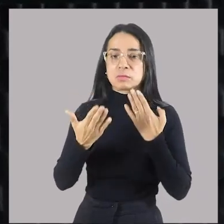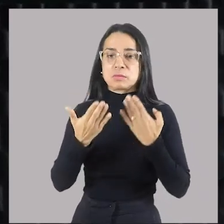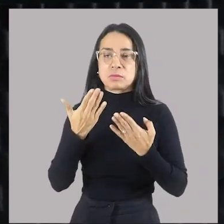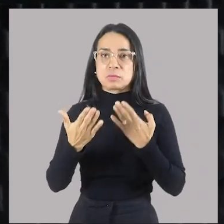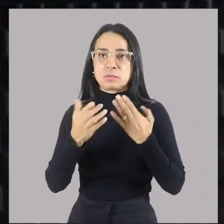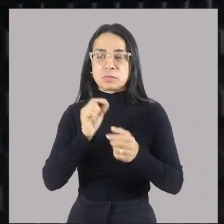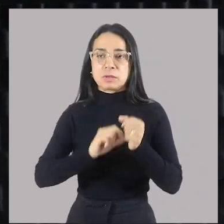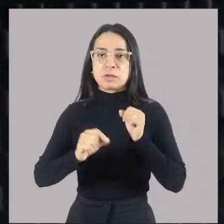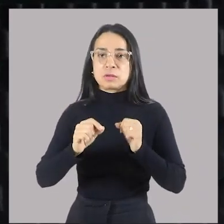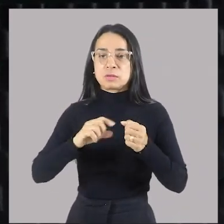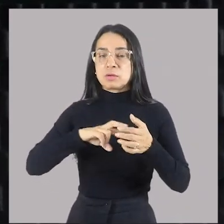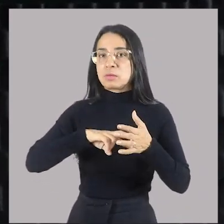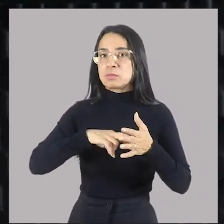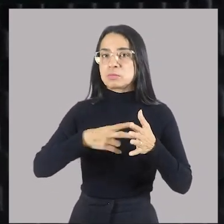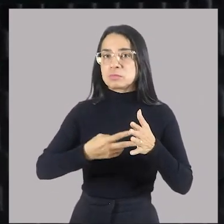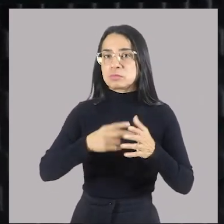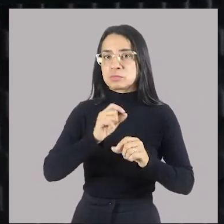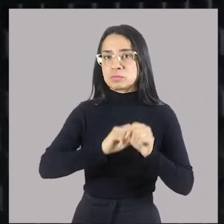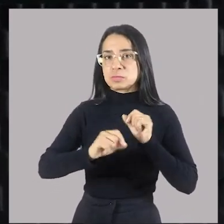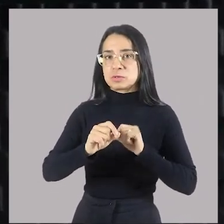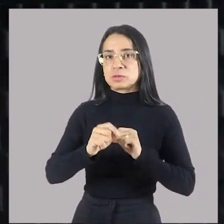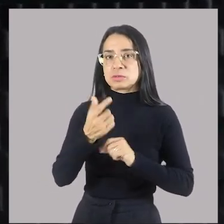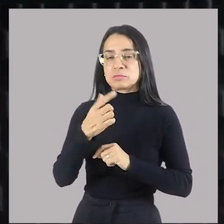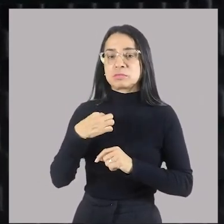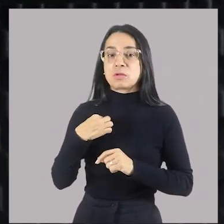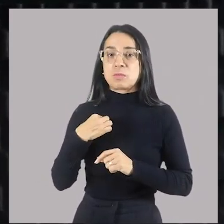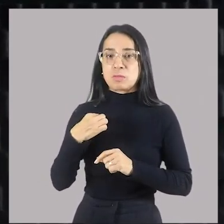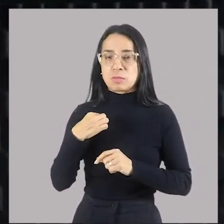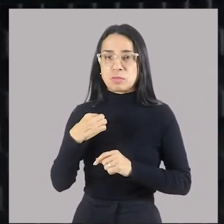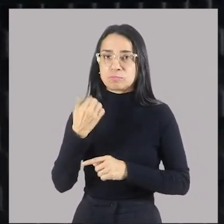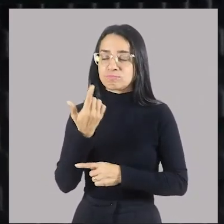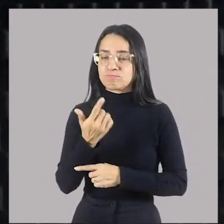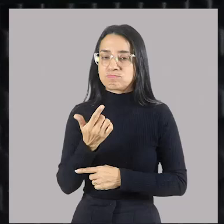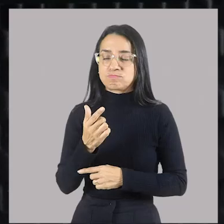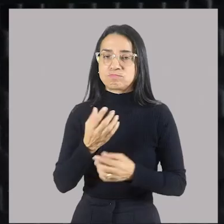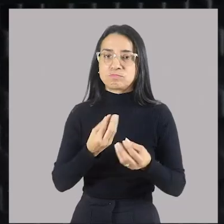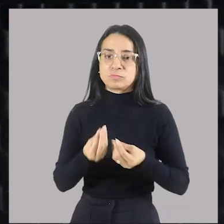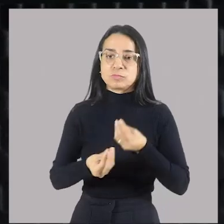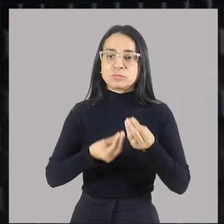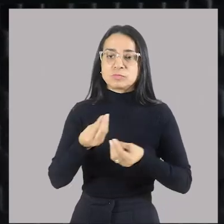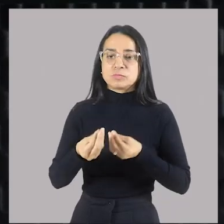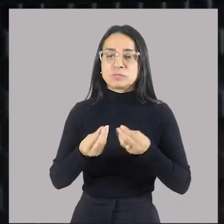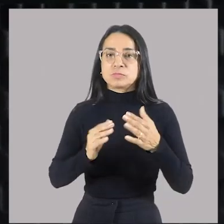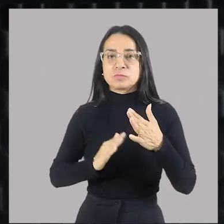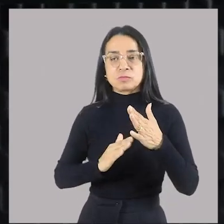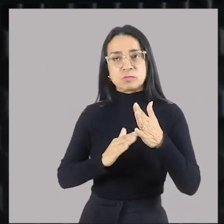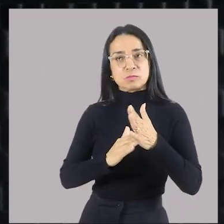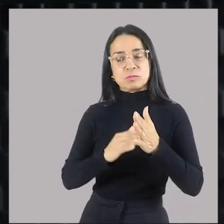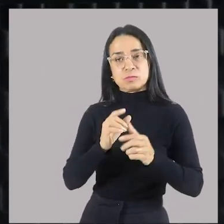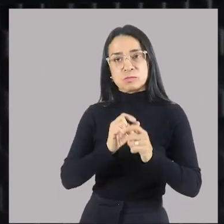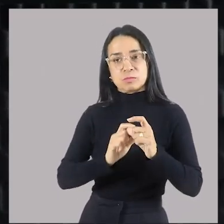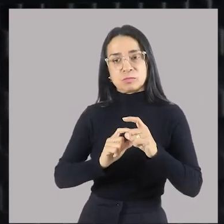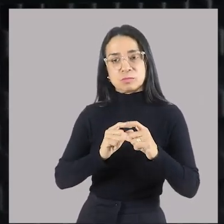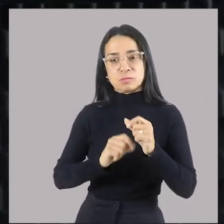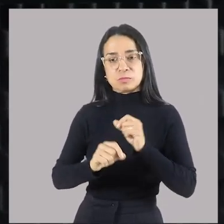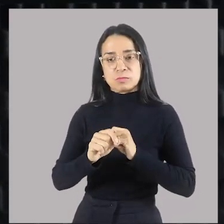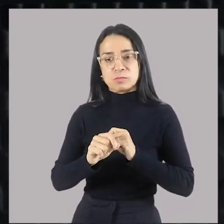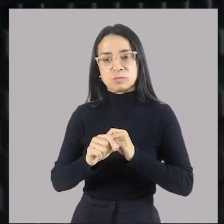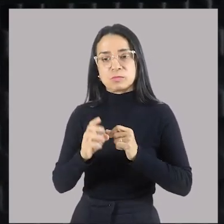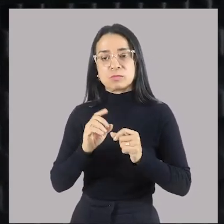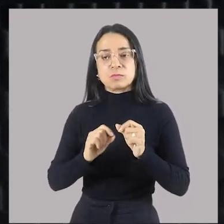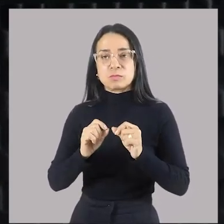de ser involuntário. A gente não tem como ter o controle sobre essa